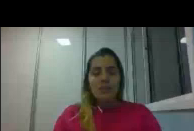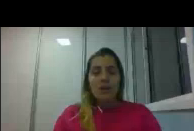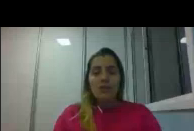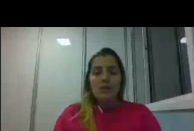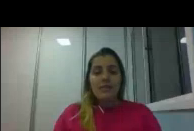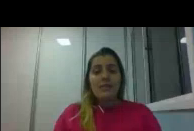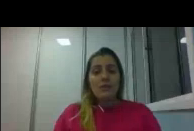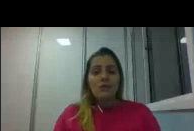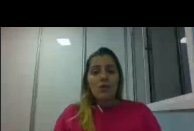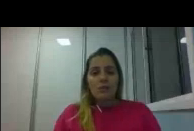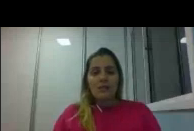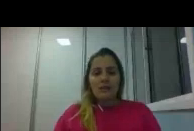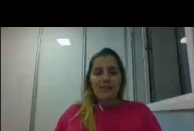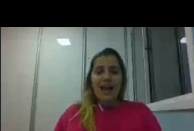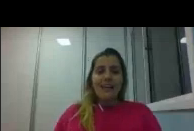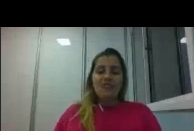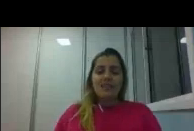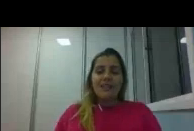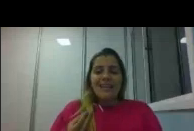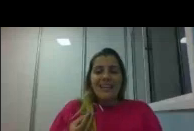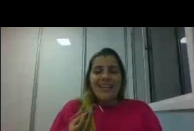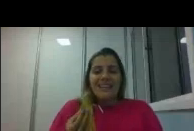é por isso que nós não somos, na